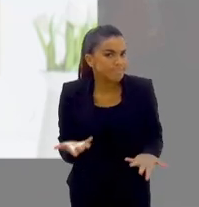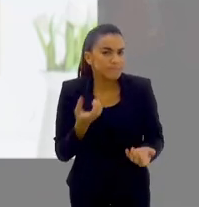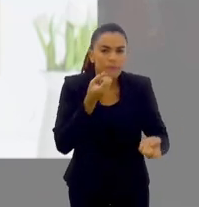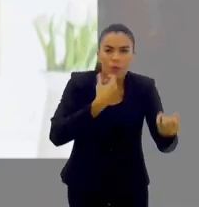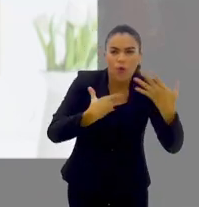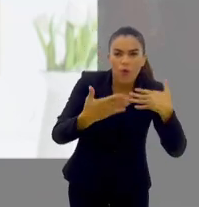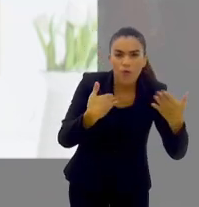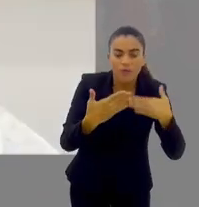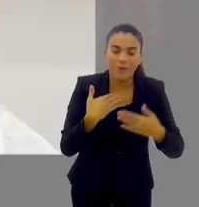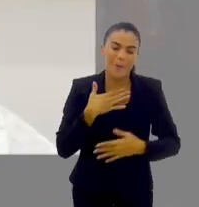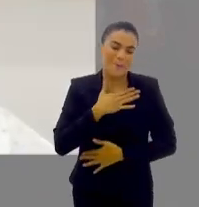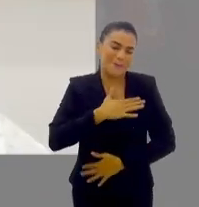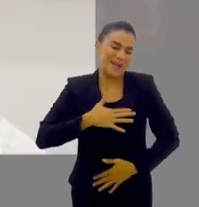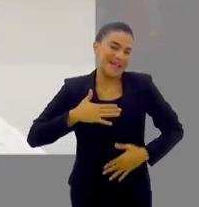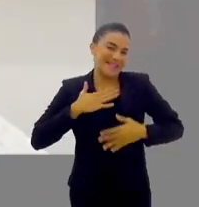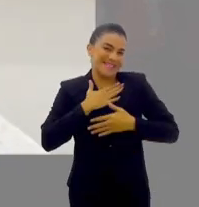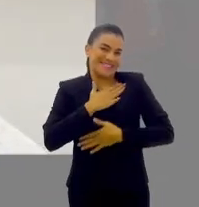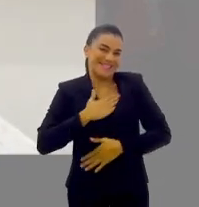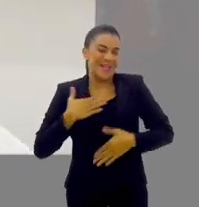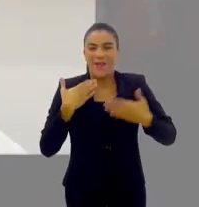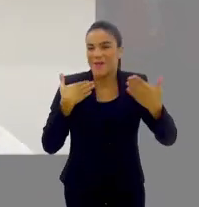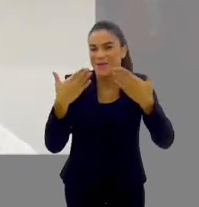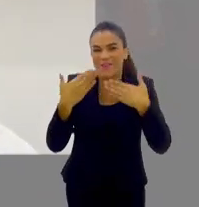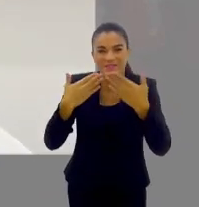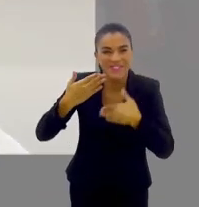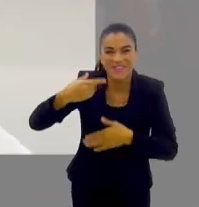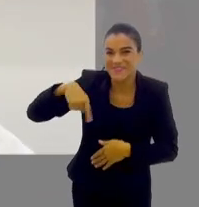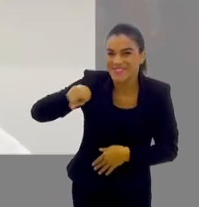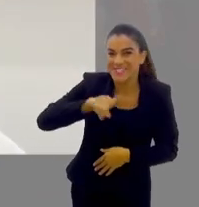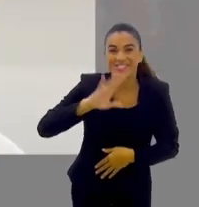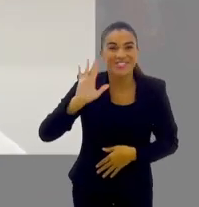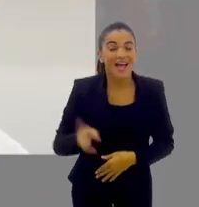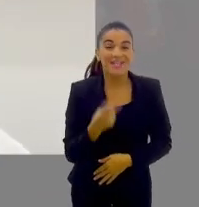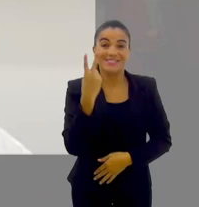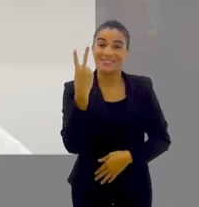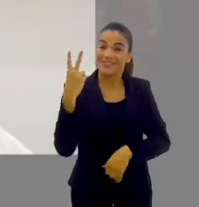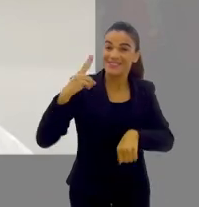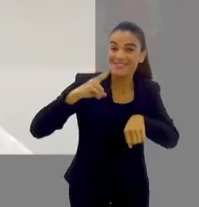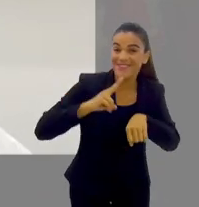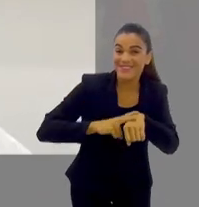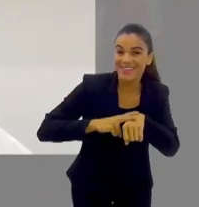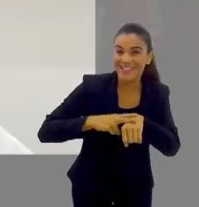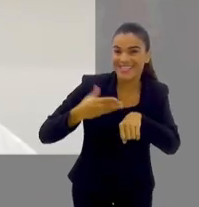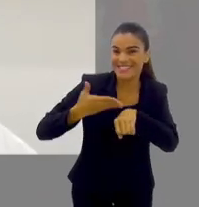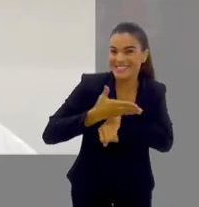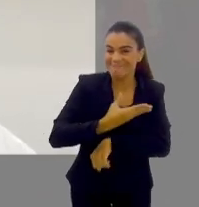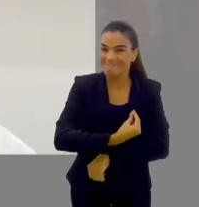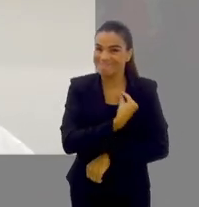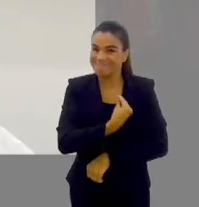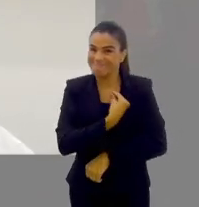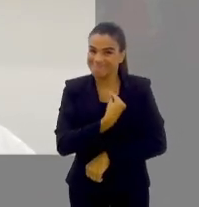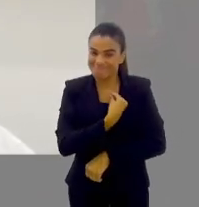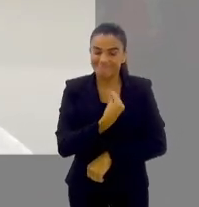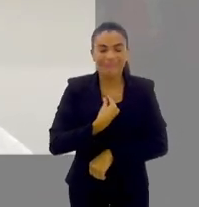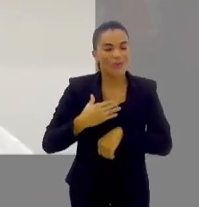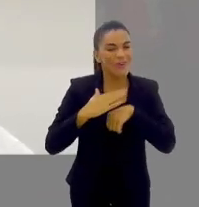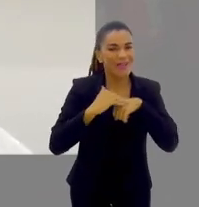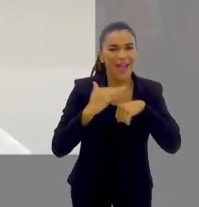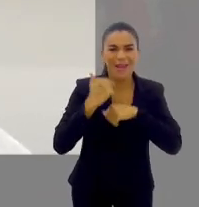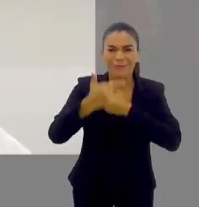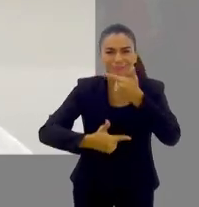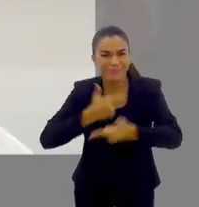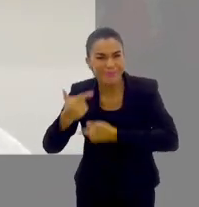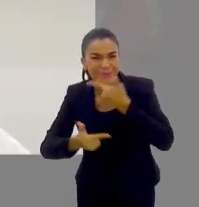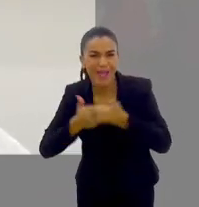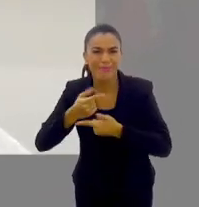a respeito para a gente. É sempre um prazer falar com vocês. Já é a minha segunda participação. Eu tenho muito carinho